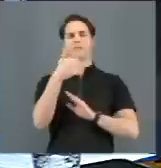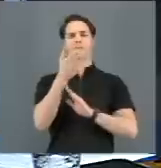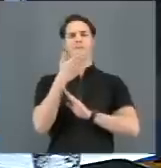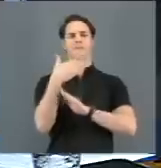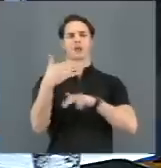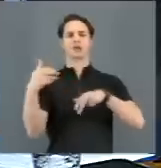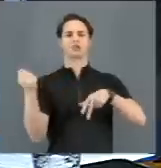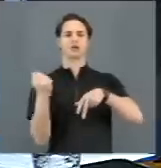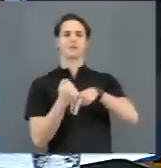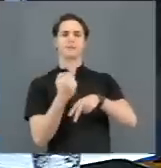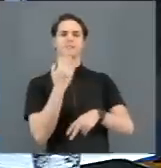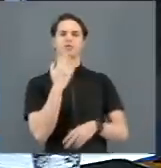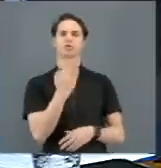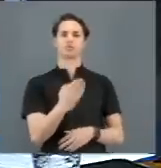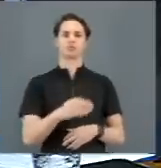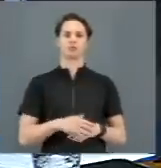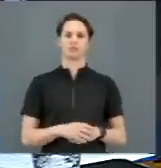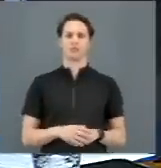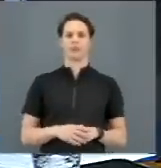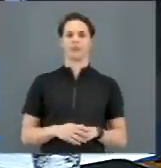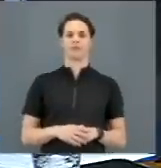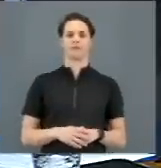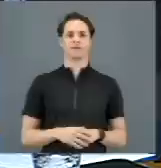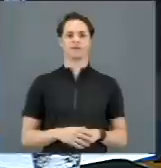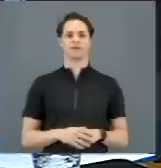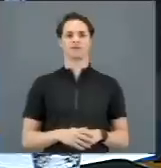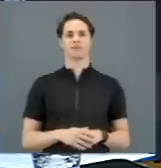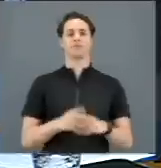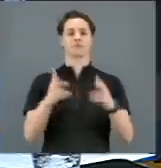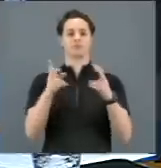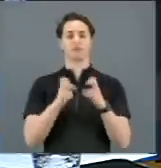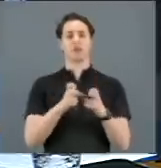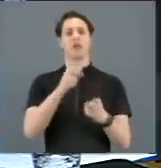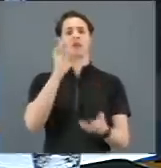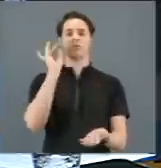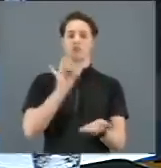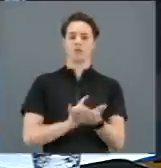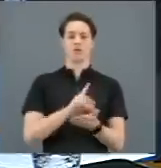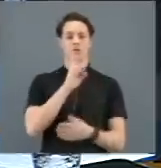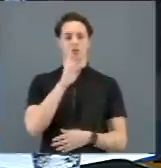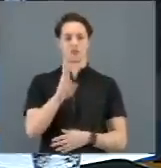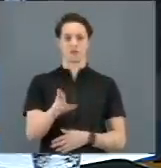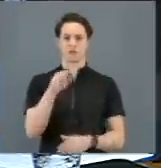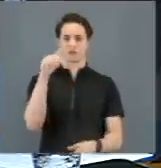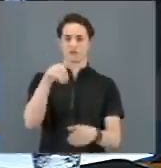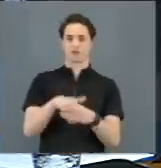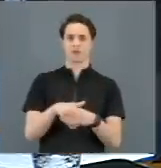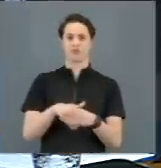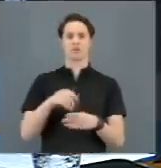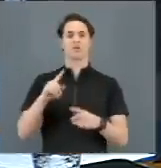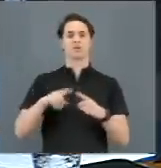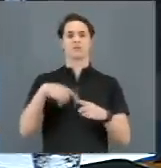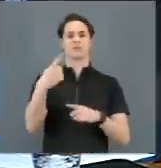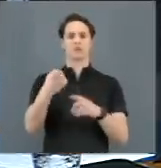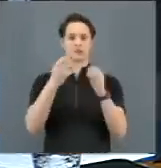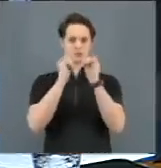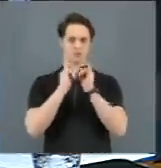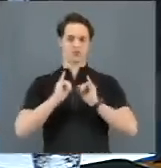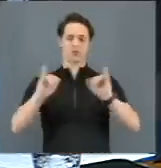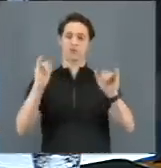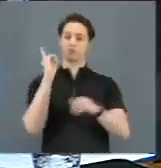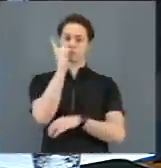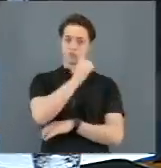para solicitar que eles reconhecessem o resultado da eleição imediatamente após o anúncio do resultado no